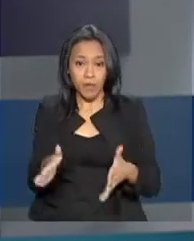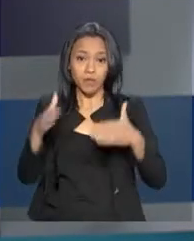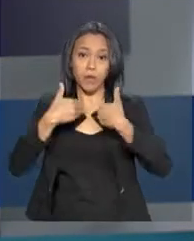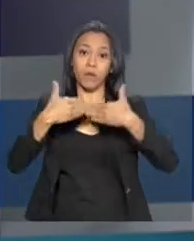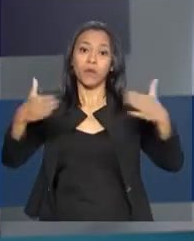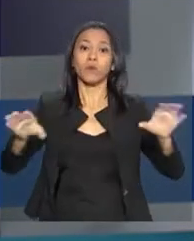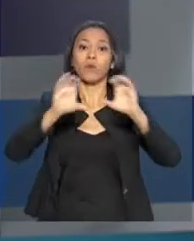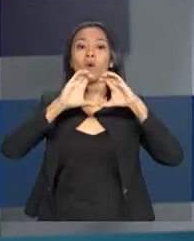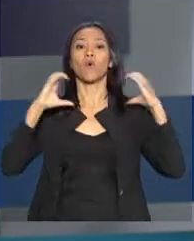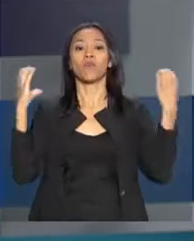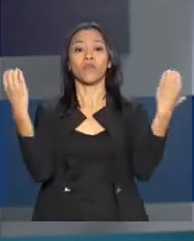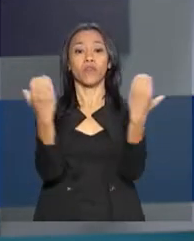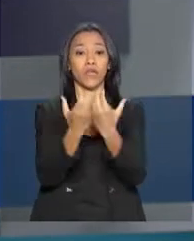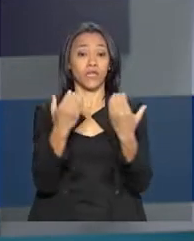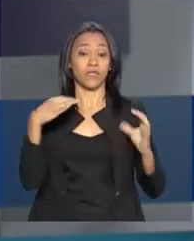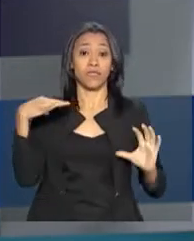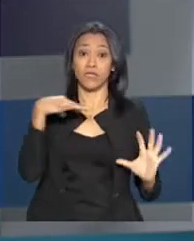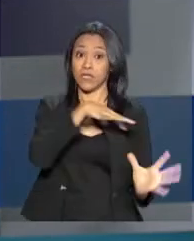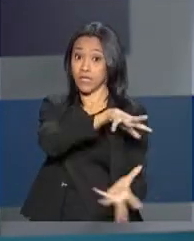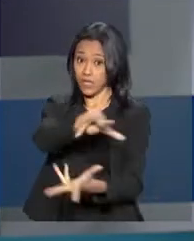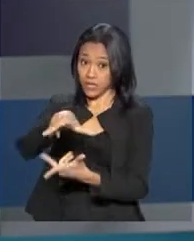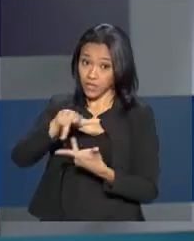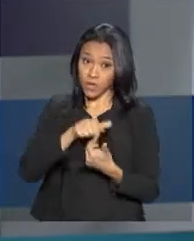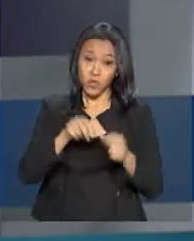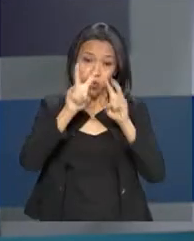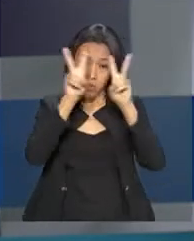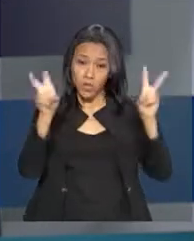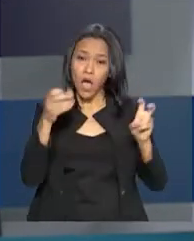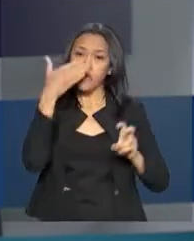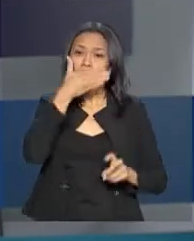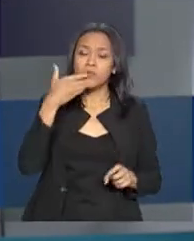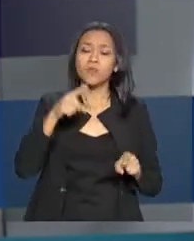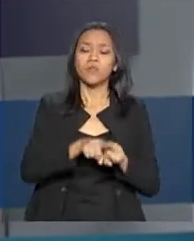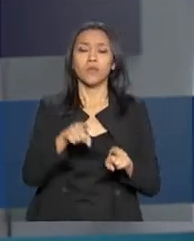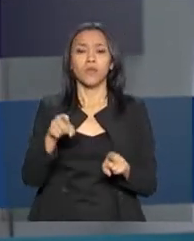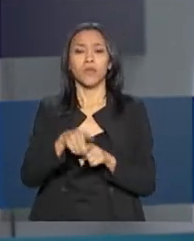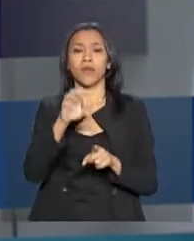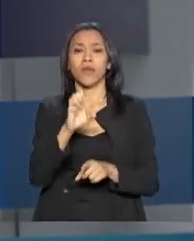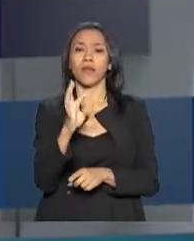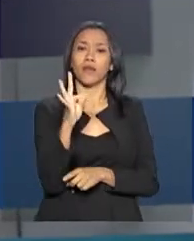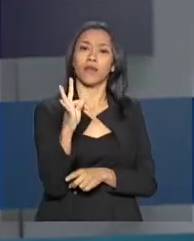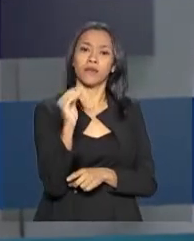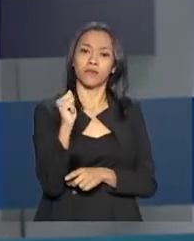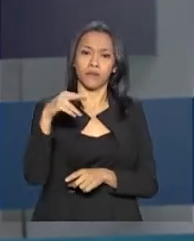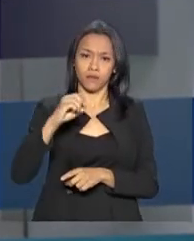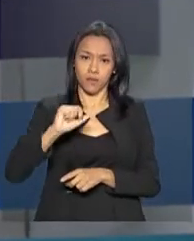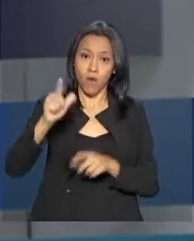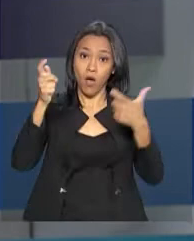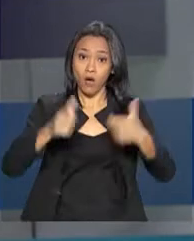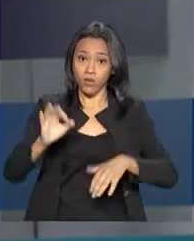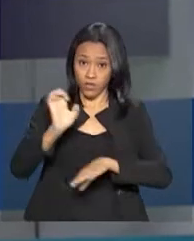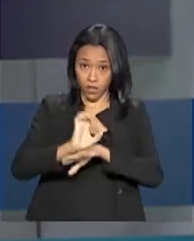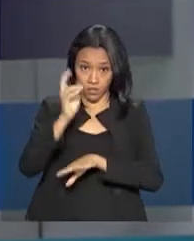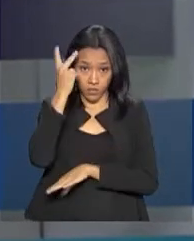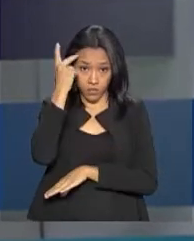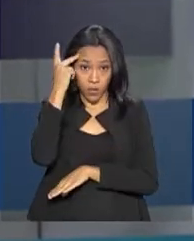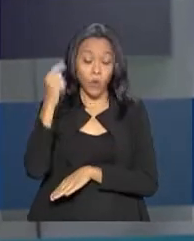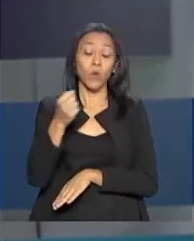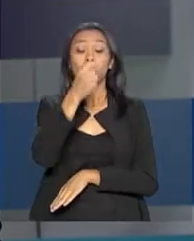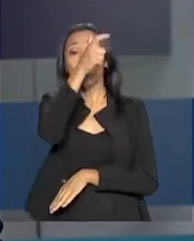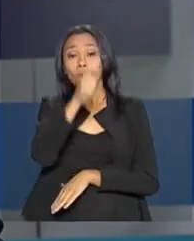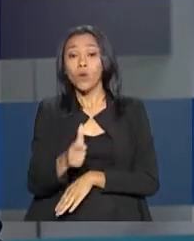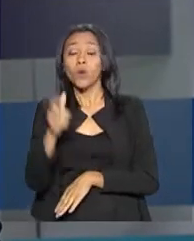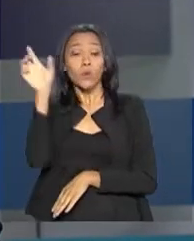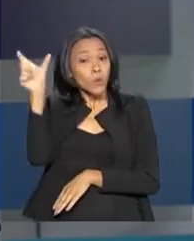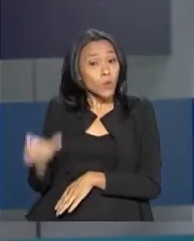internacional datagro sobre açúcar e etanol em são paulo o ministro de minas e energia moreira franco alertou